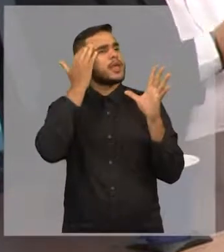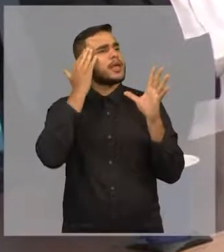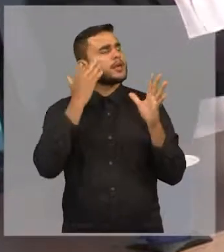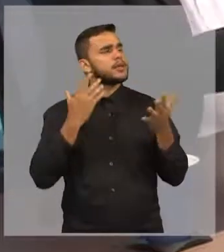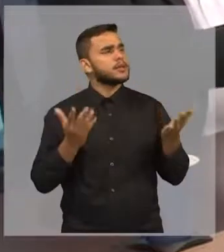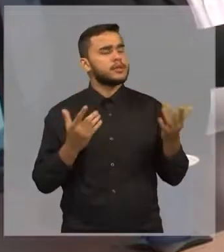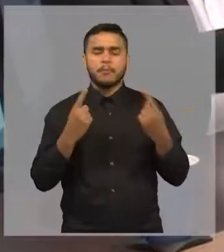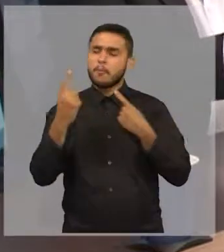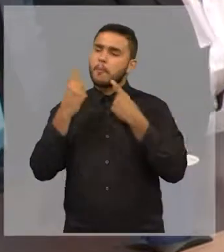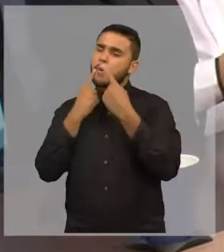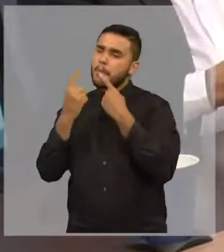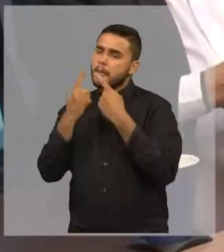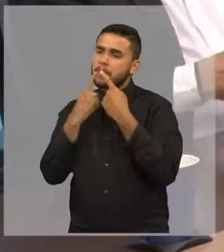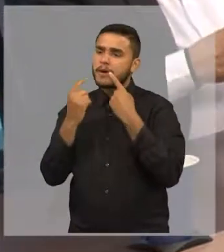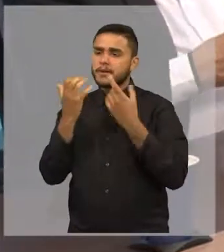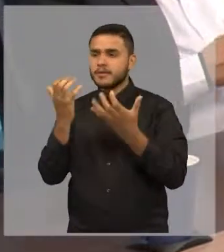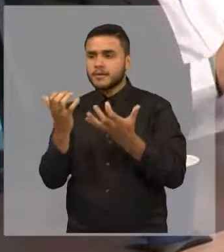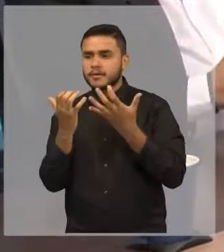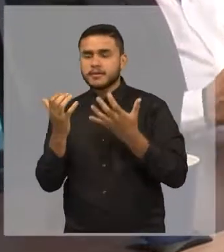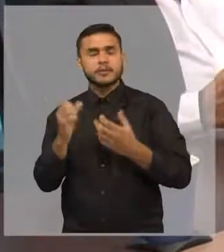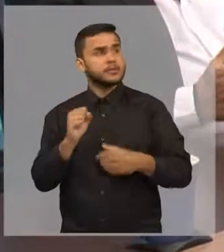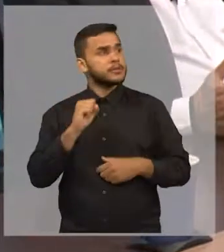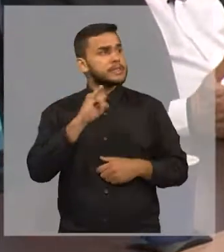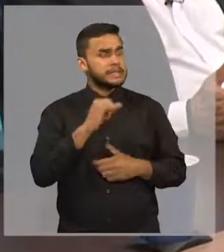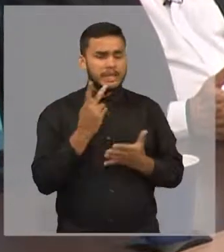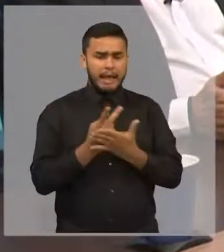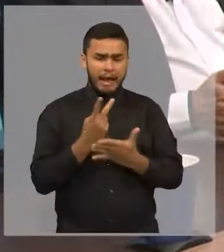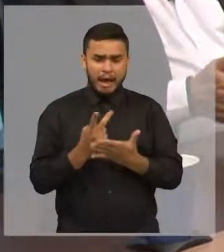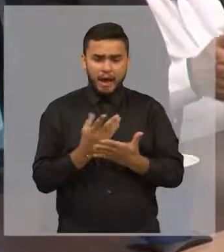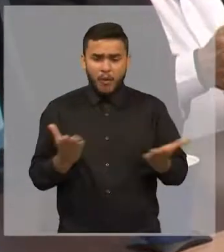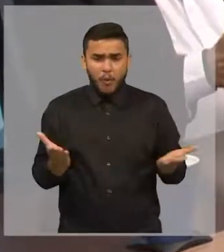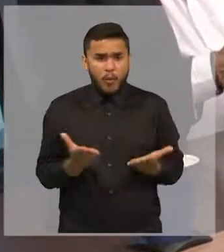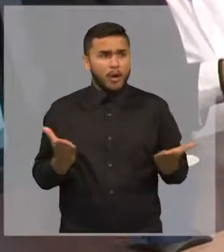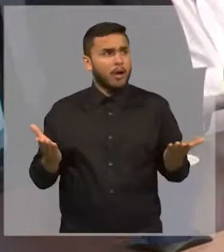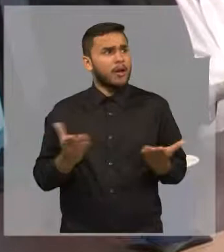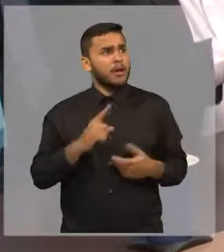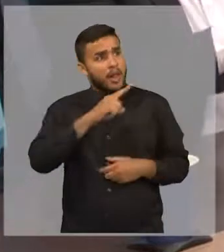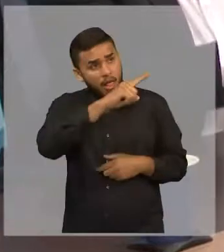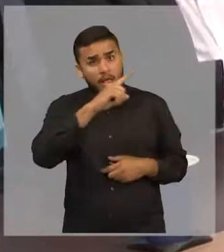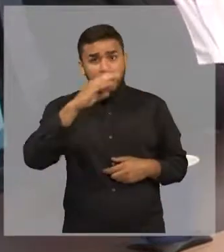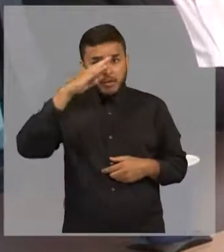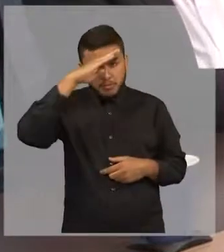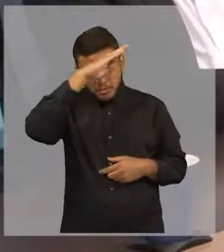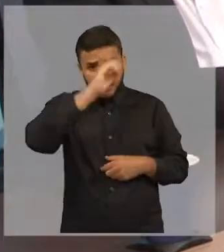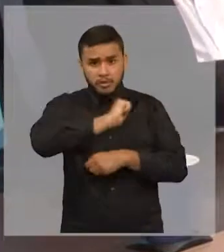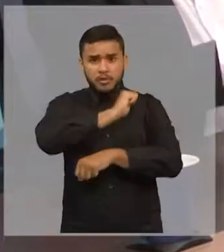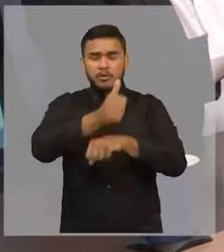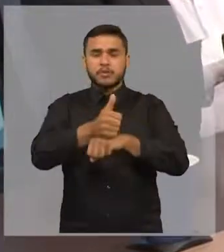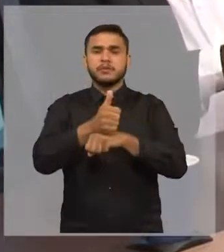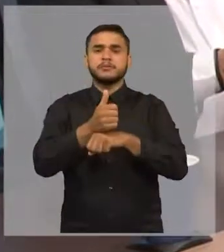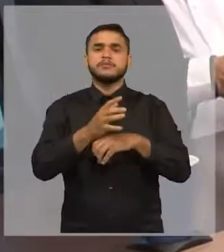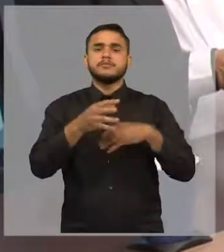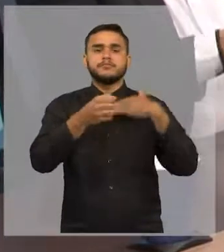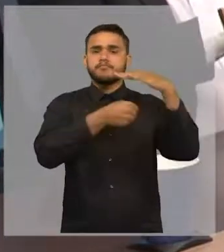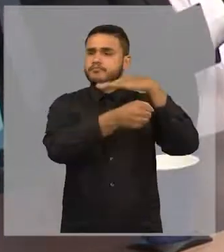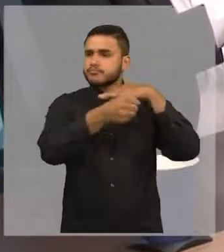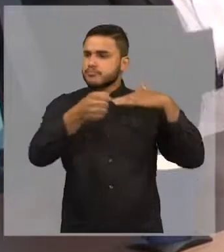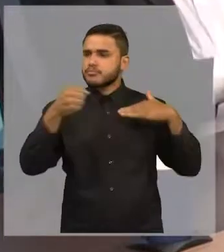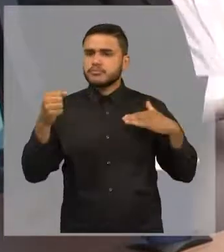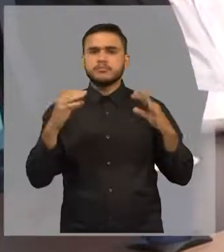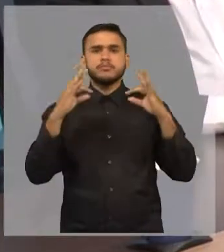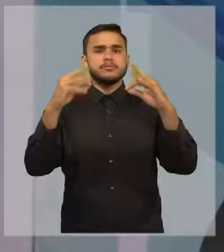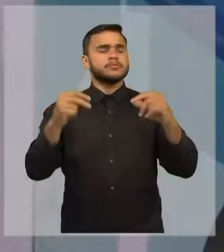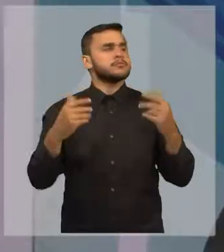vez dele buscar um diálogo, se as coisas começaram erradas, desde o momento em que se fez o contingenciamento,